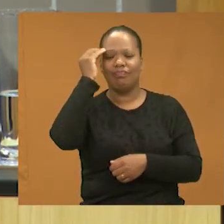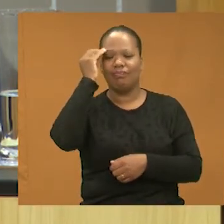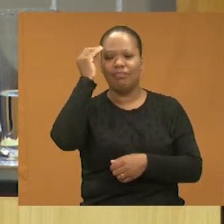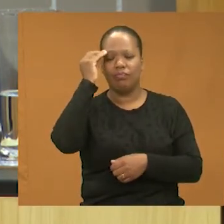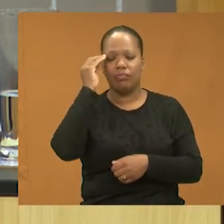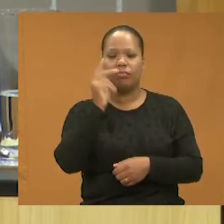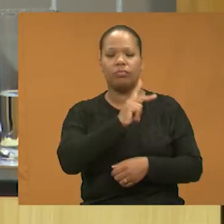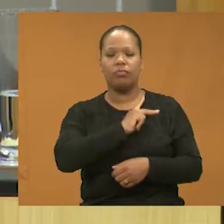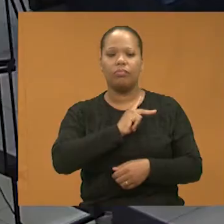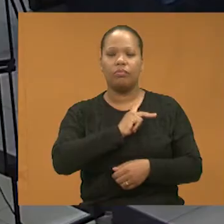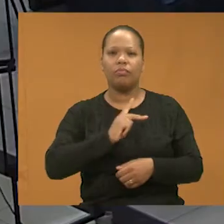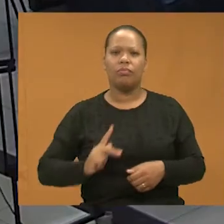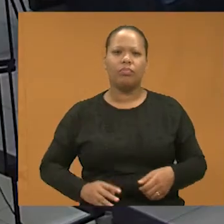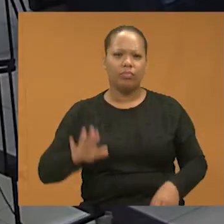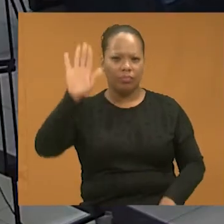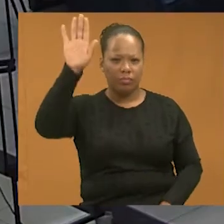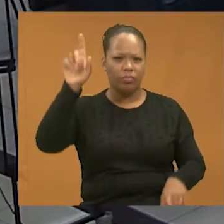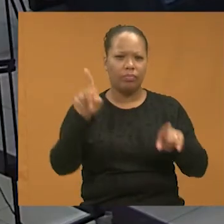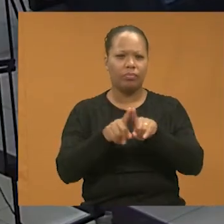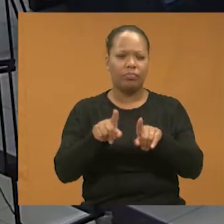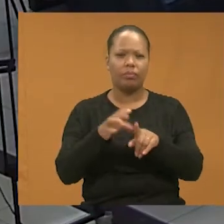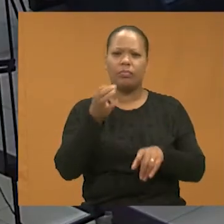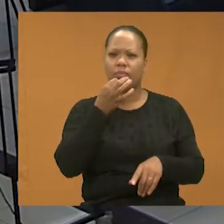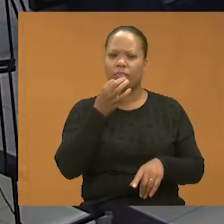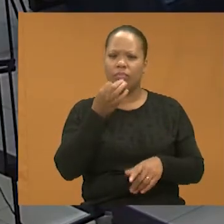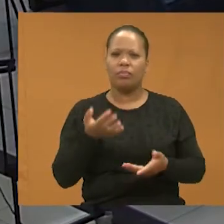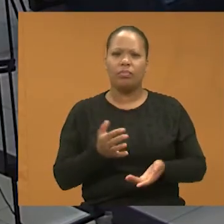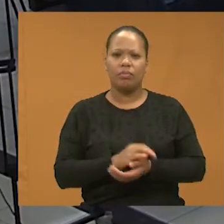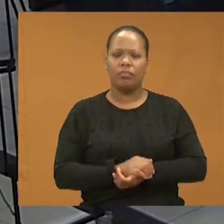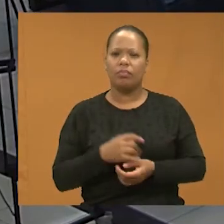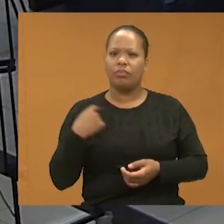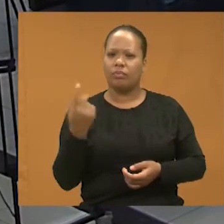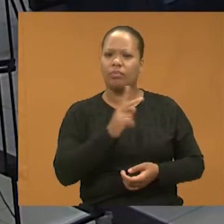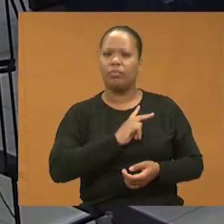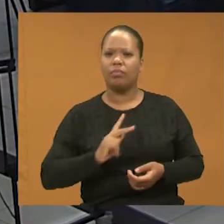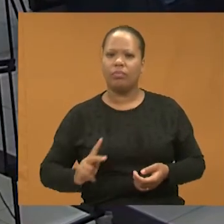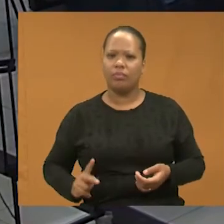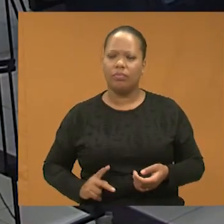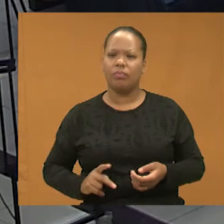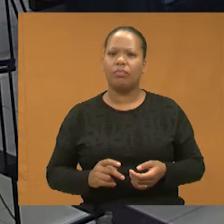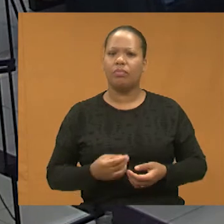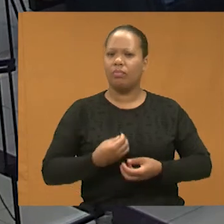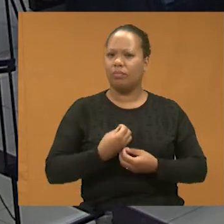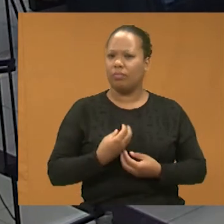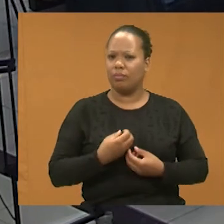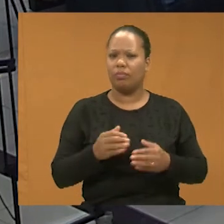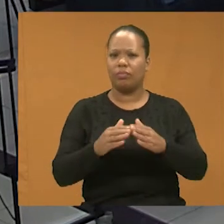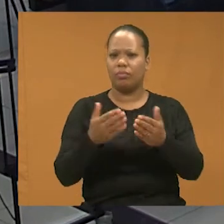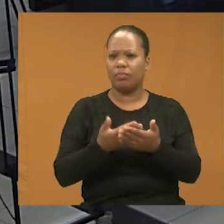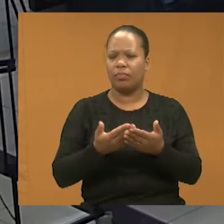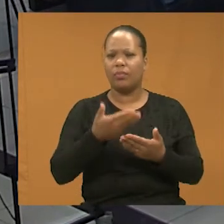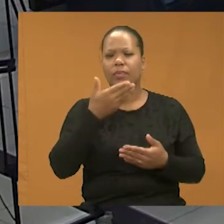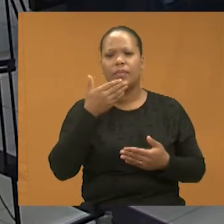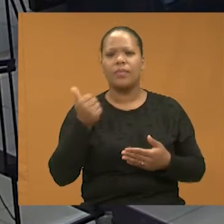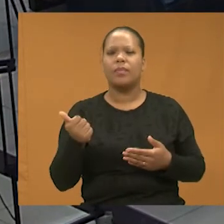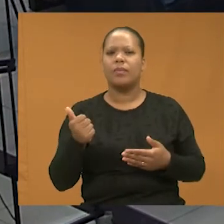Senhor presidente, eu também quero contribuir. Eu acho que ia ter ruim a gente, como vereador, continuar fazendo requerimento para melhoria do